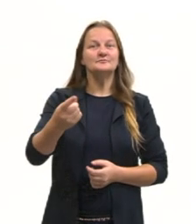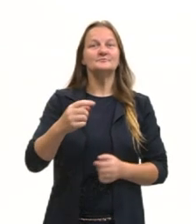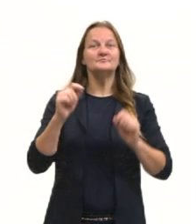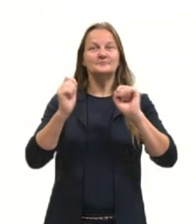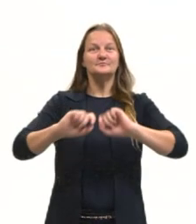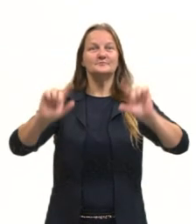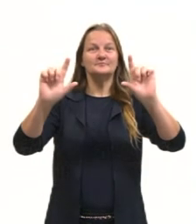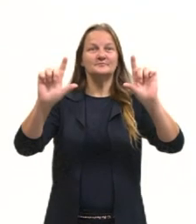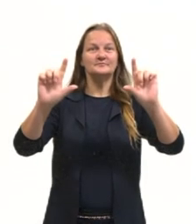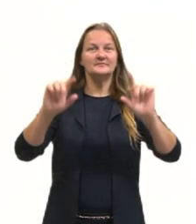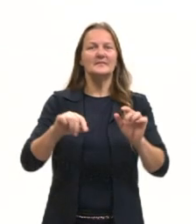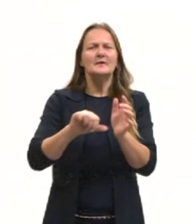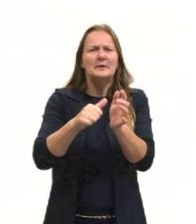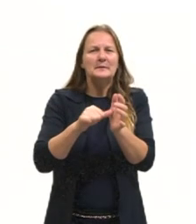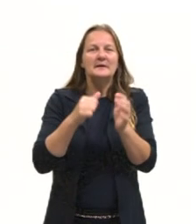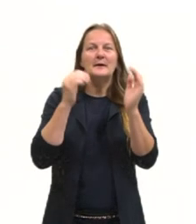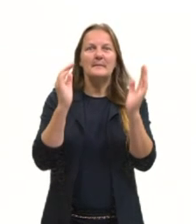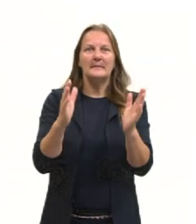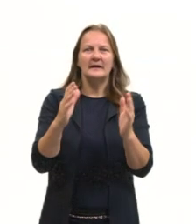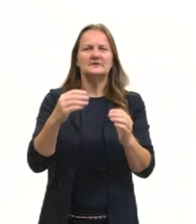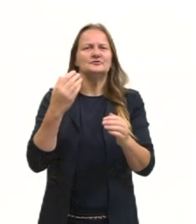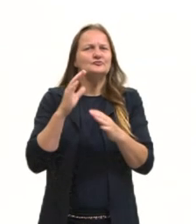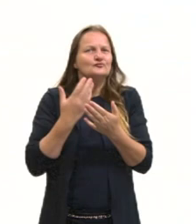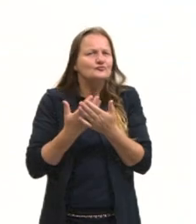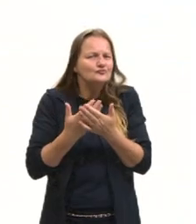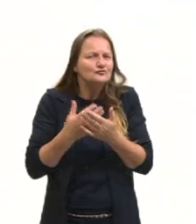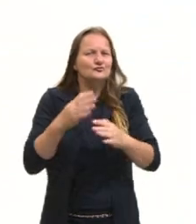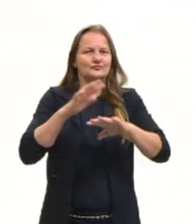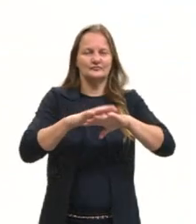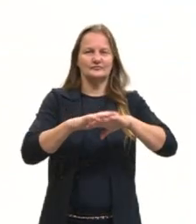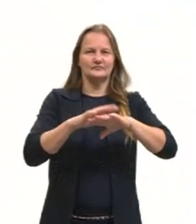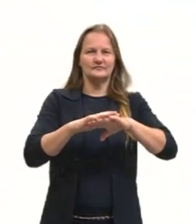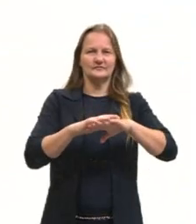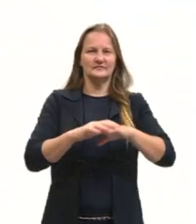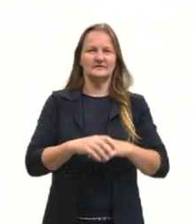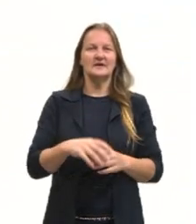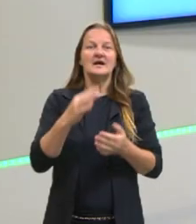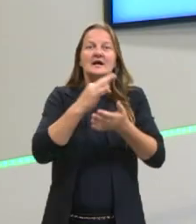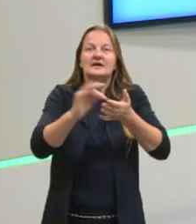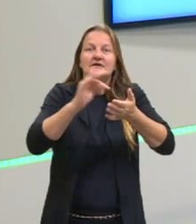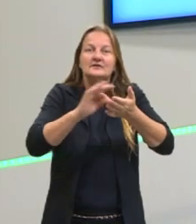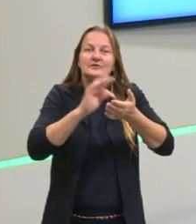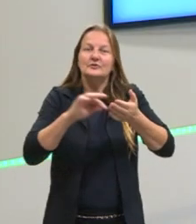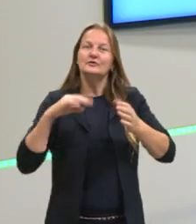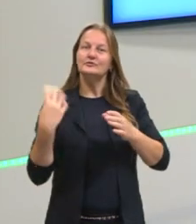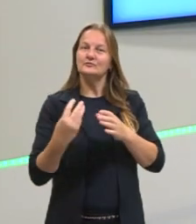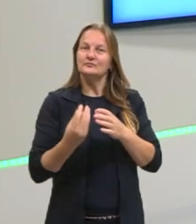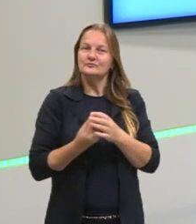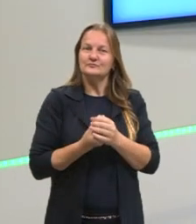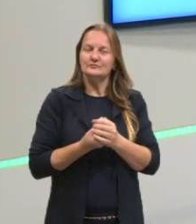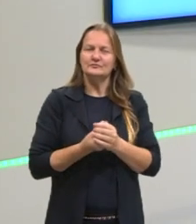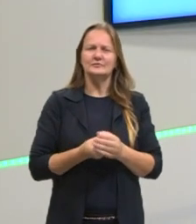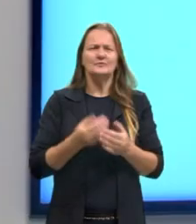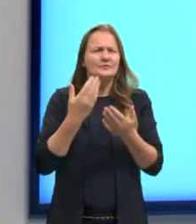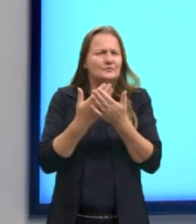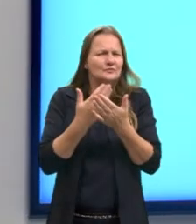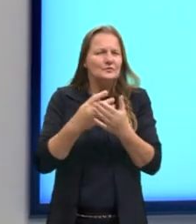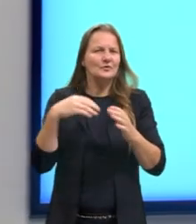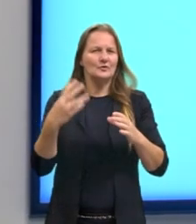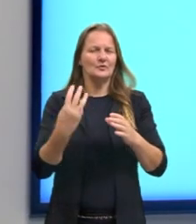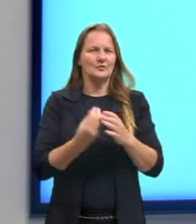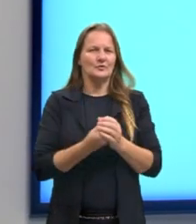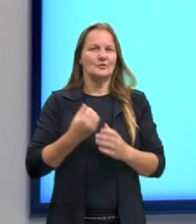slide. A primeira parte do estudo de matemática vai ser, então, teoria dos conjuntos. No estudo dos